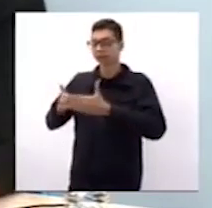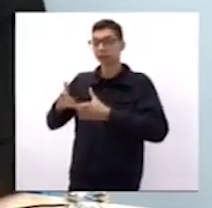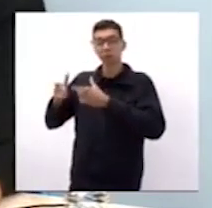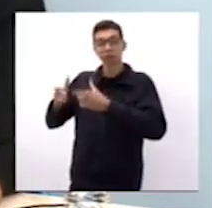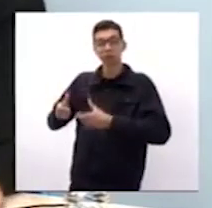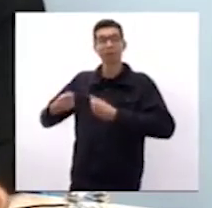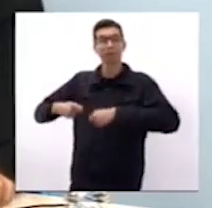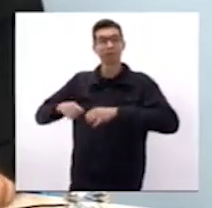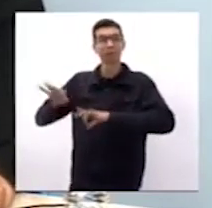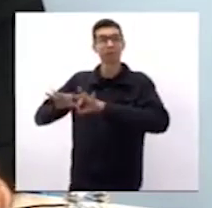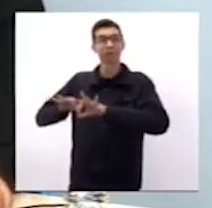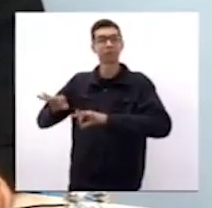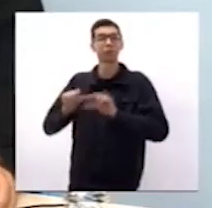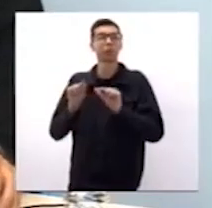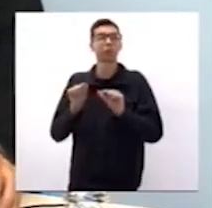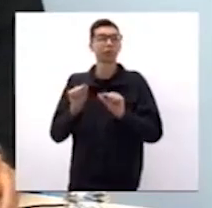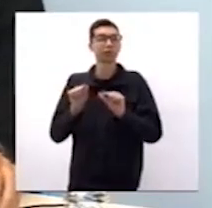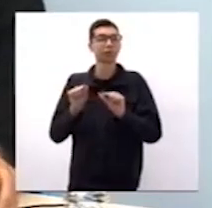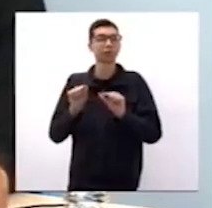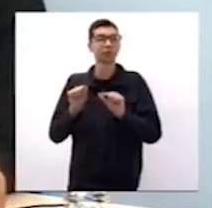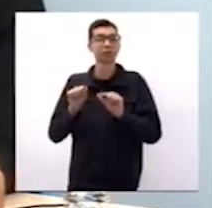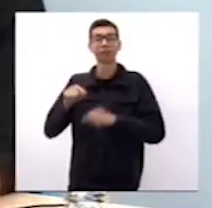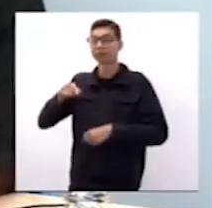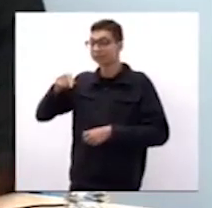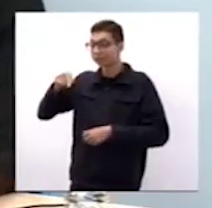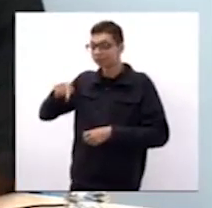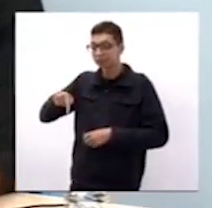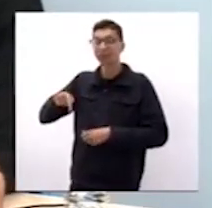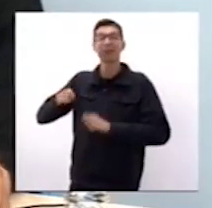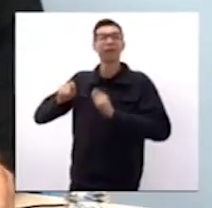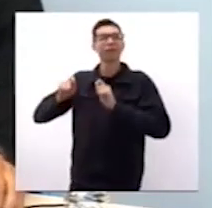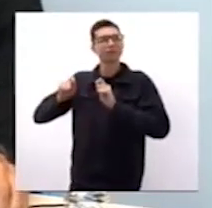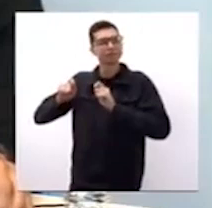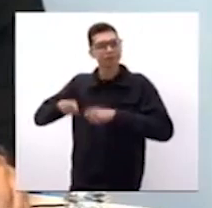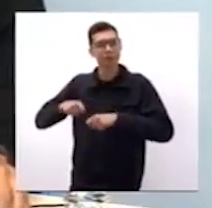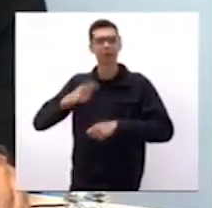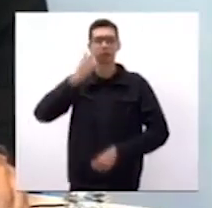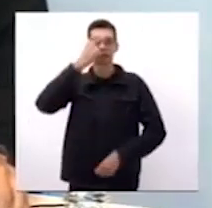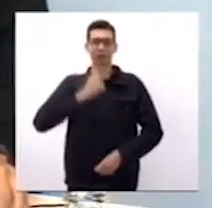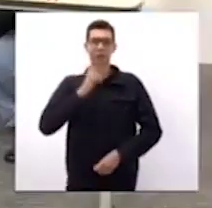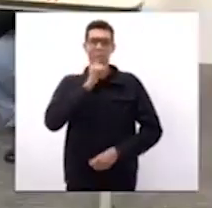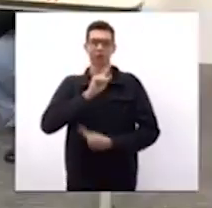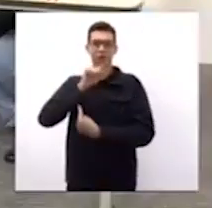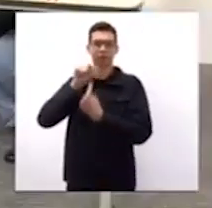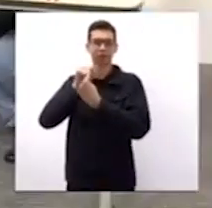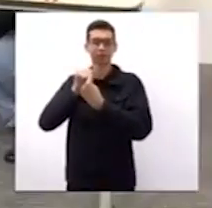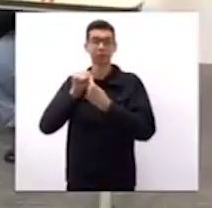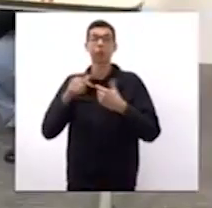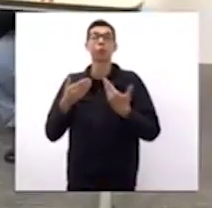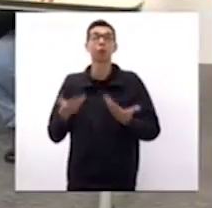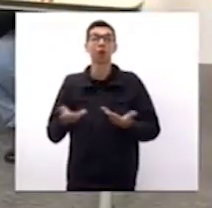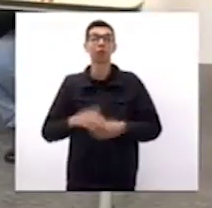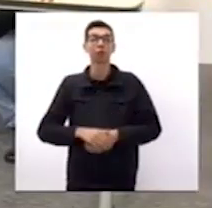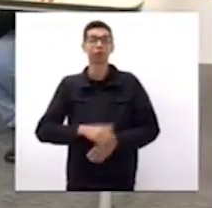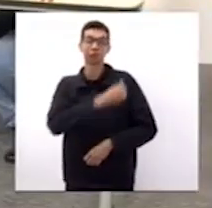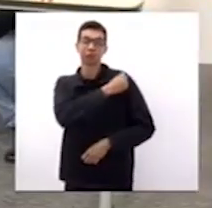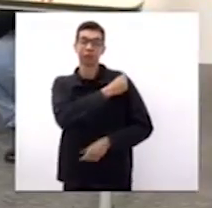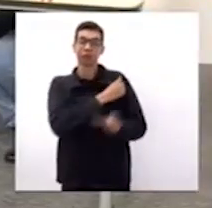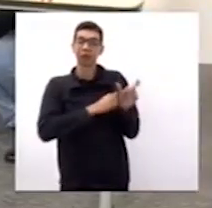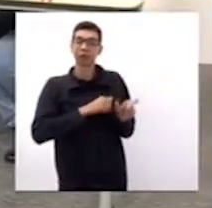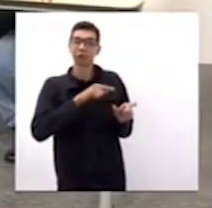forma que ele tenha significado para que eu atinja o meu objetivo e para que o meu aluno aprenda. Perfeito.